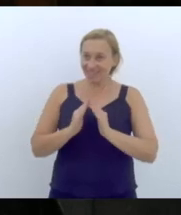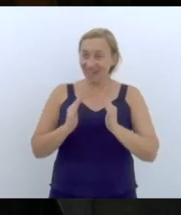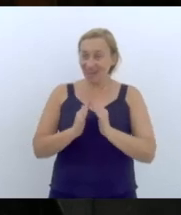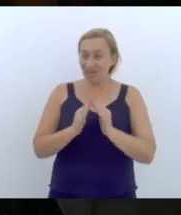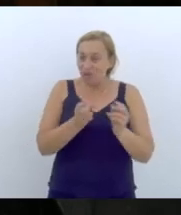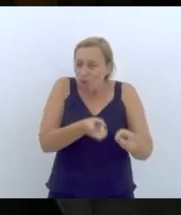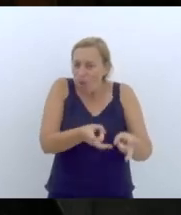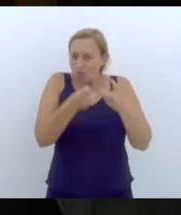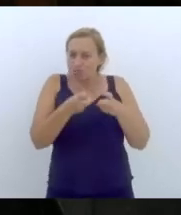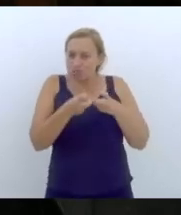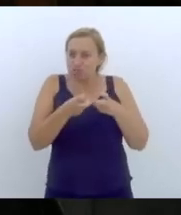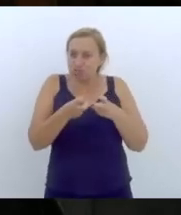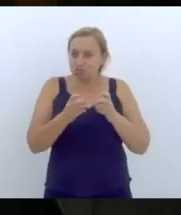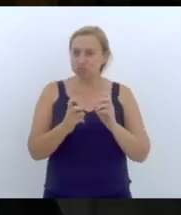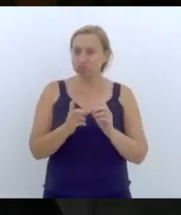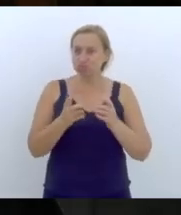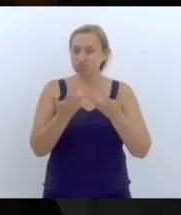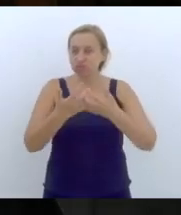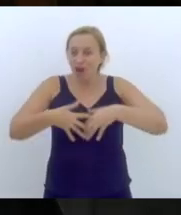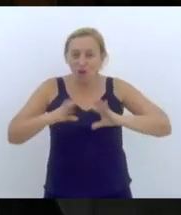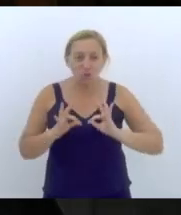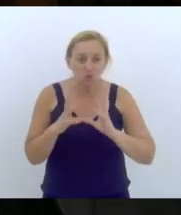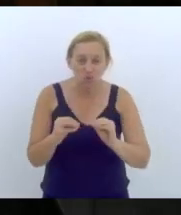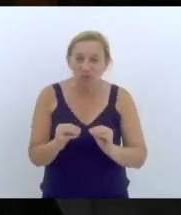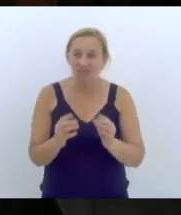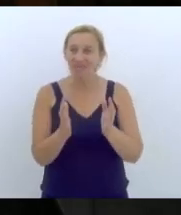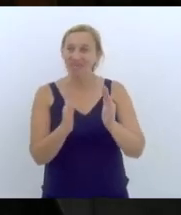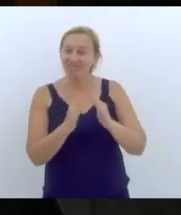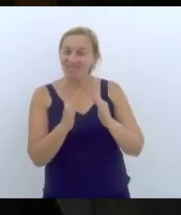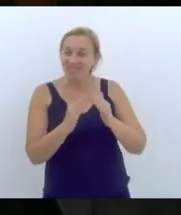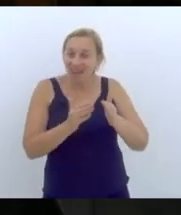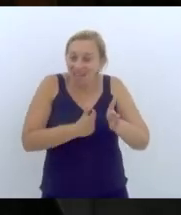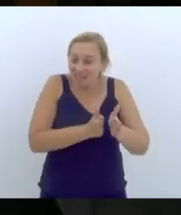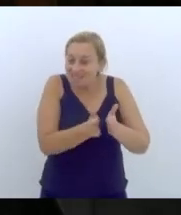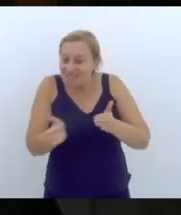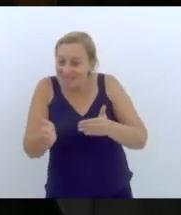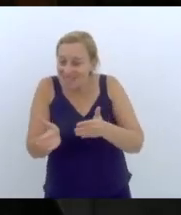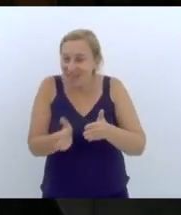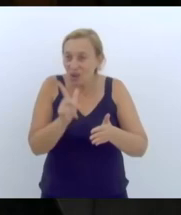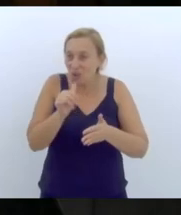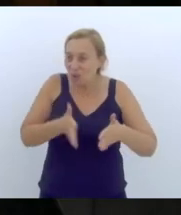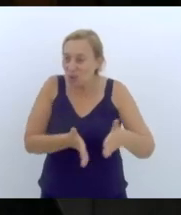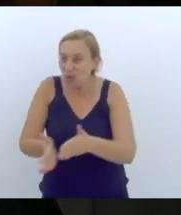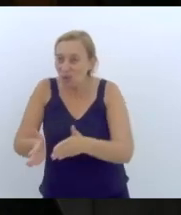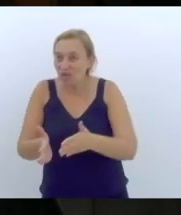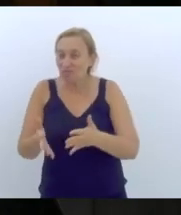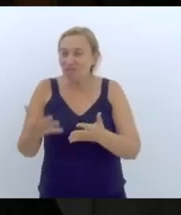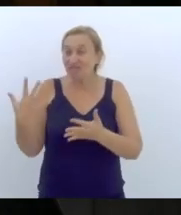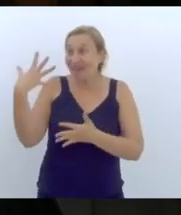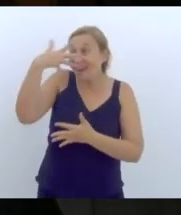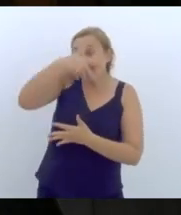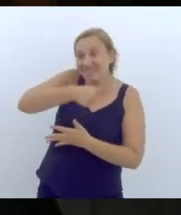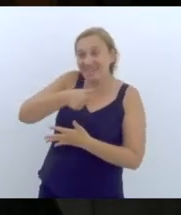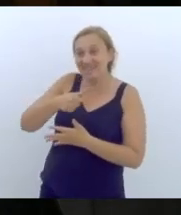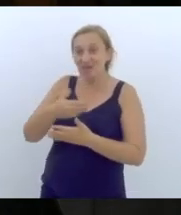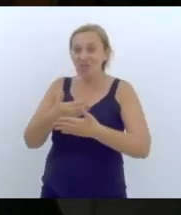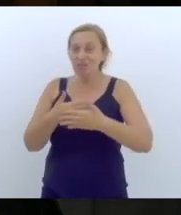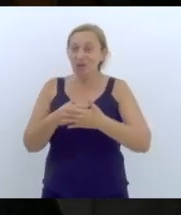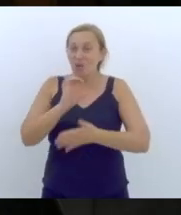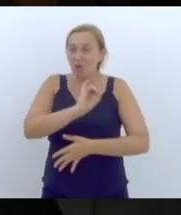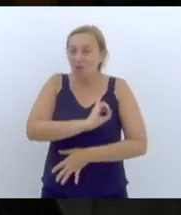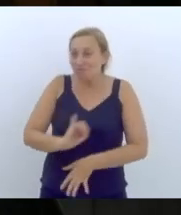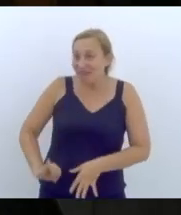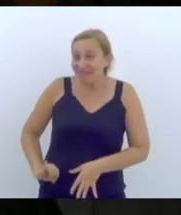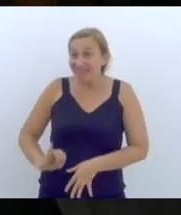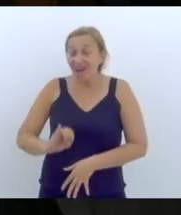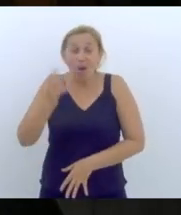reparar, todas as casas têm na sua frente o rio. Então, isso dando uma charme e beleza. O imperador era uma